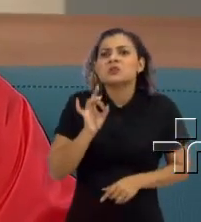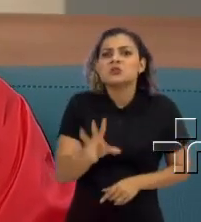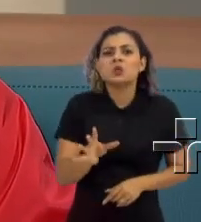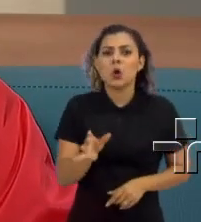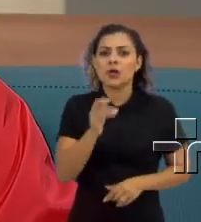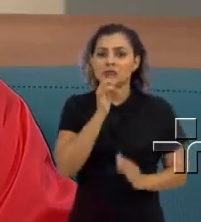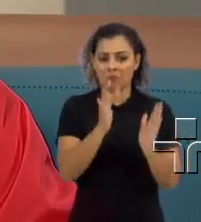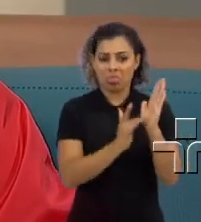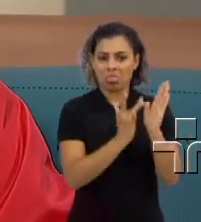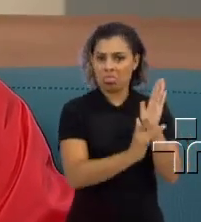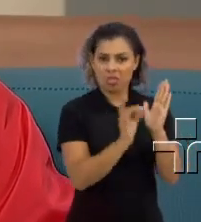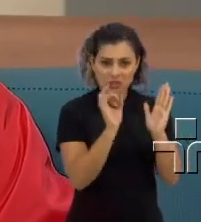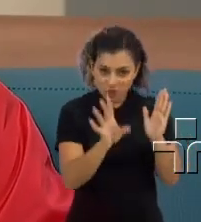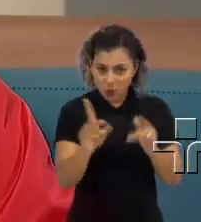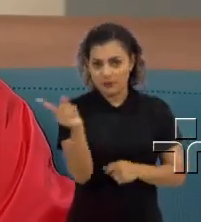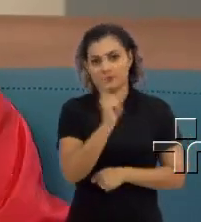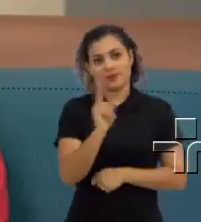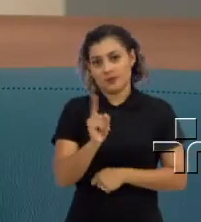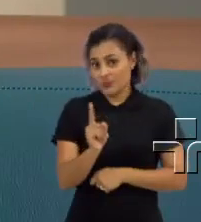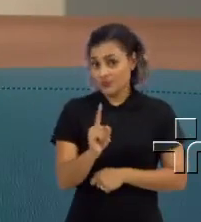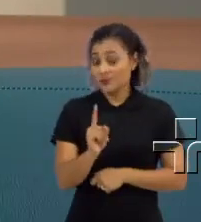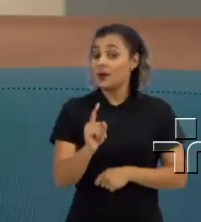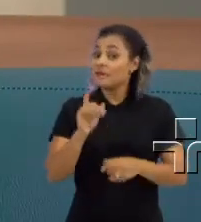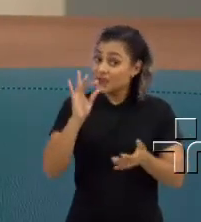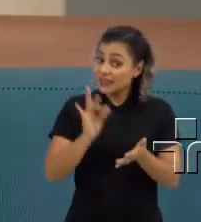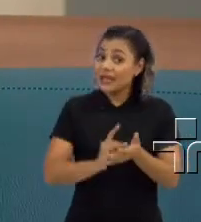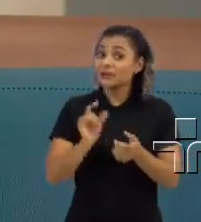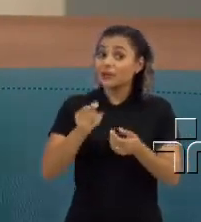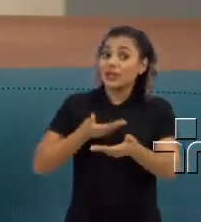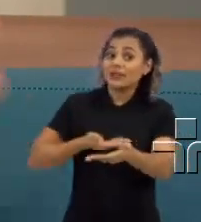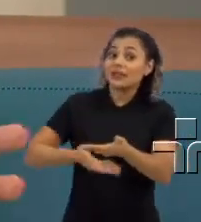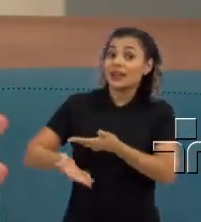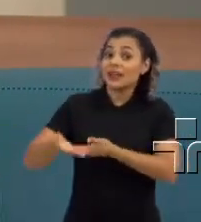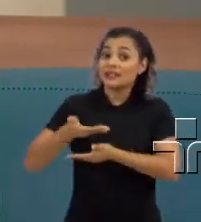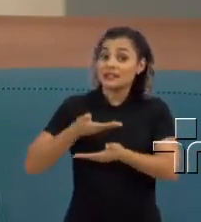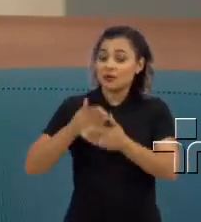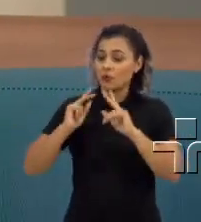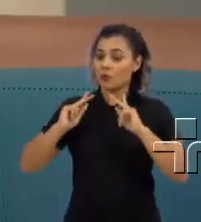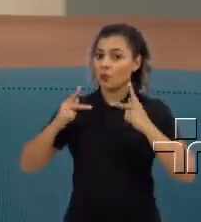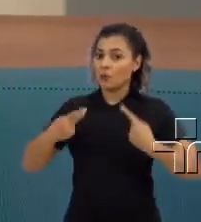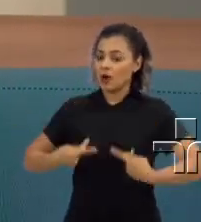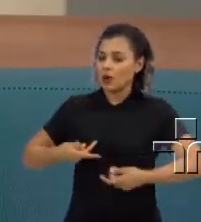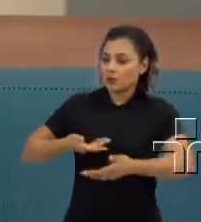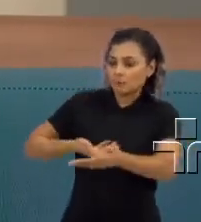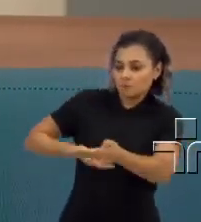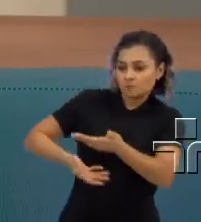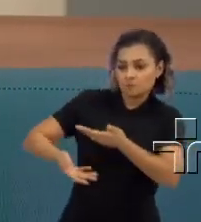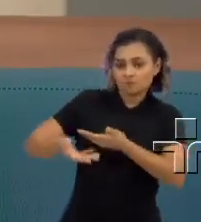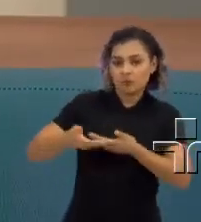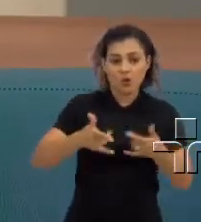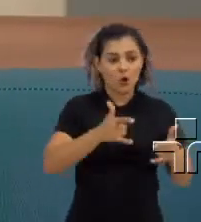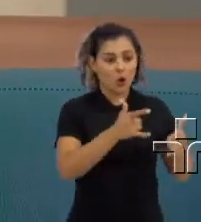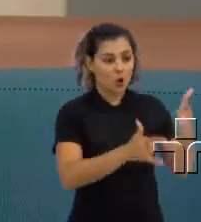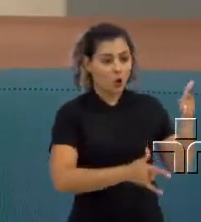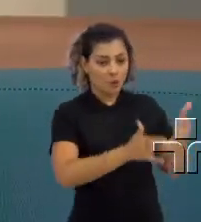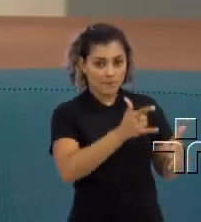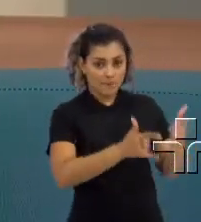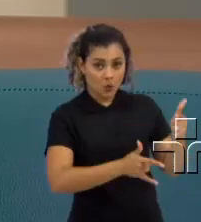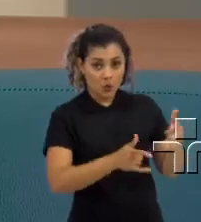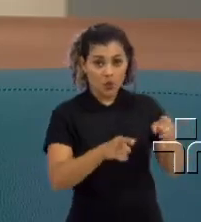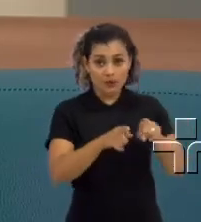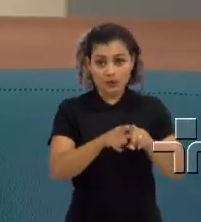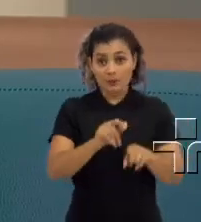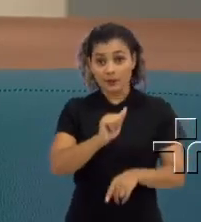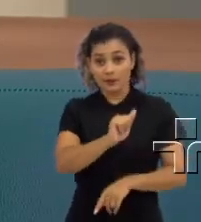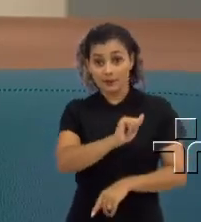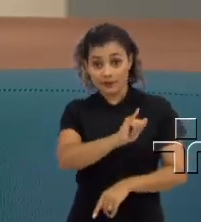do touchscreen. Quer dizer, na realidade, a interação dela com humanos, com robôs e com a